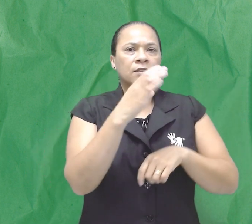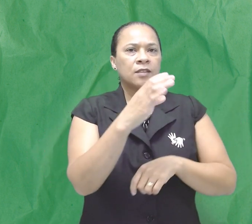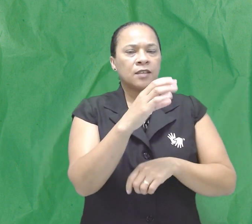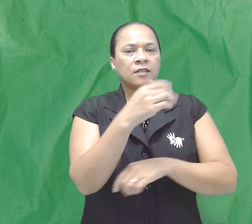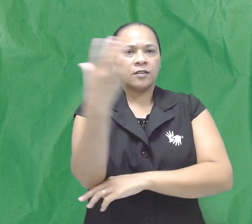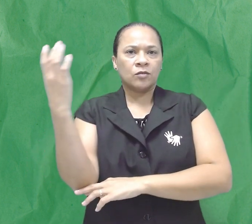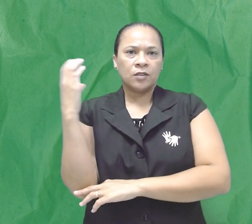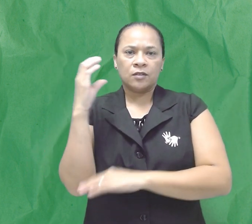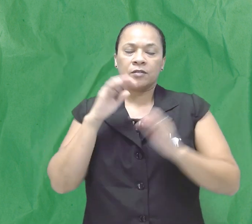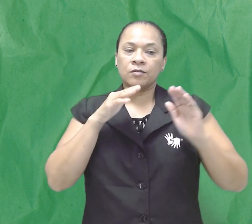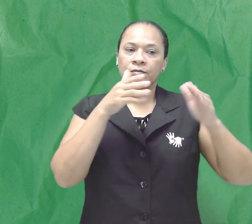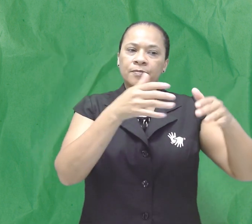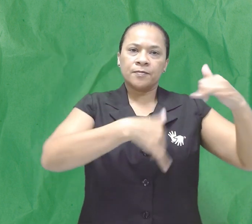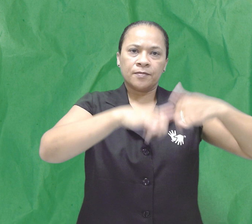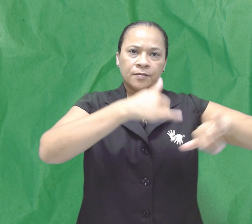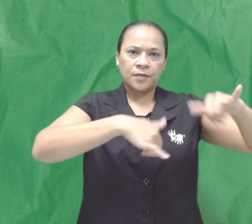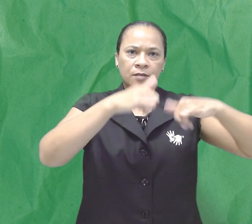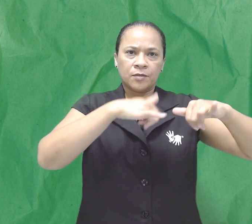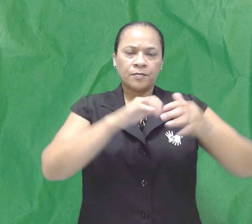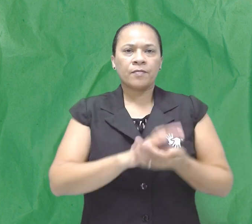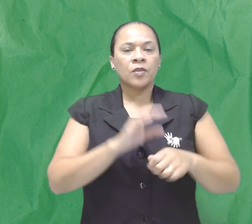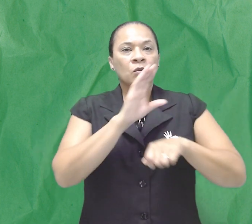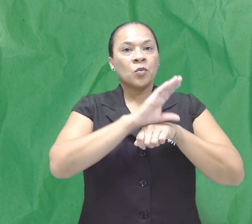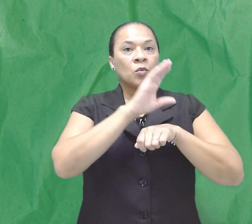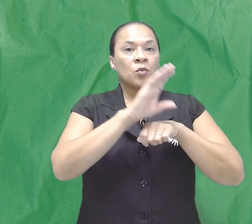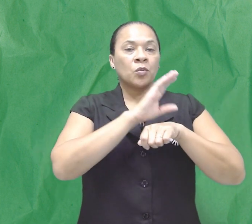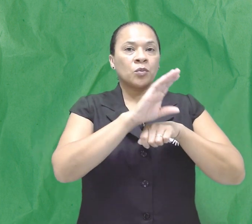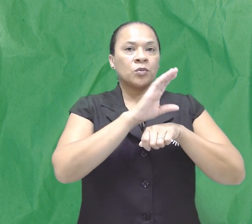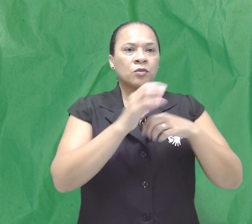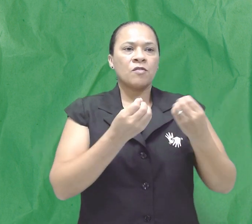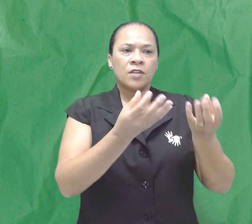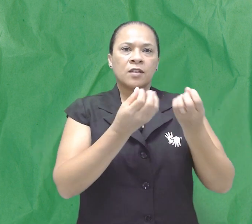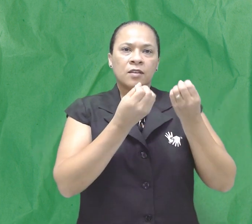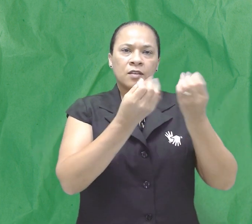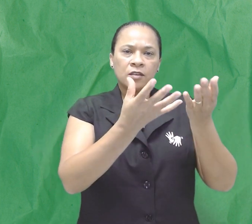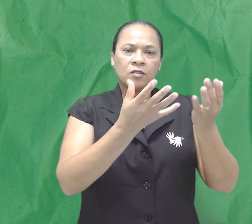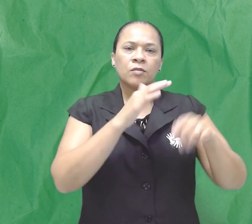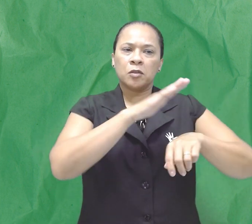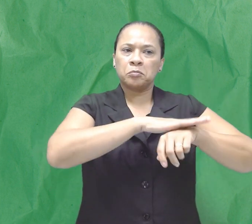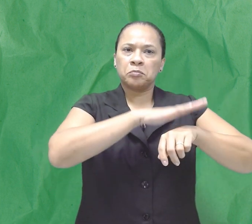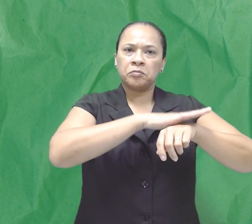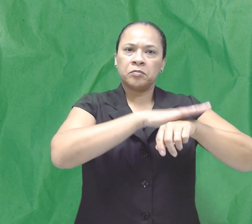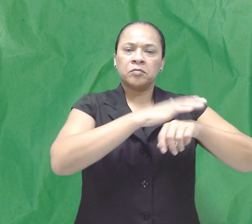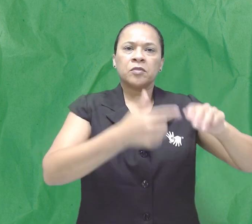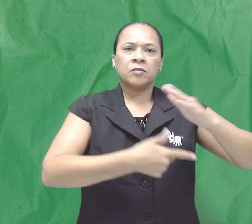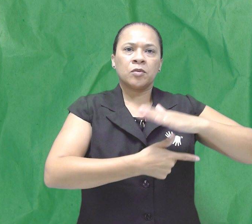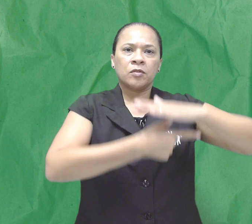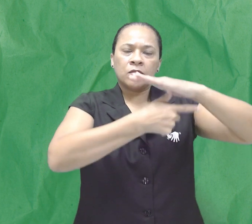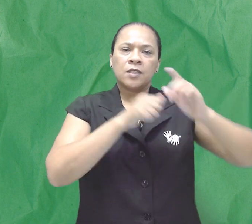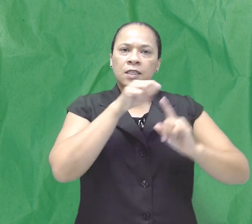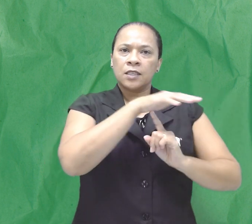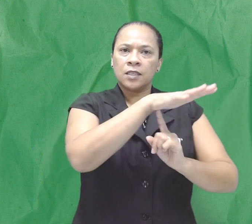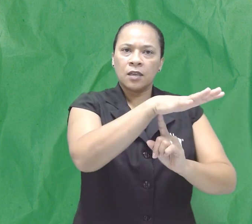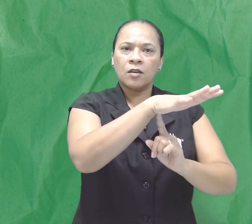da Natureza, ênfase em Química. É um curso ofertado, a partir de uma iniciativa